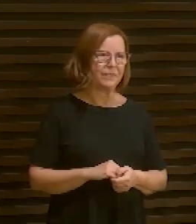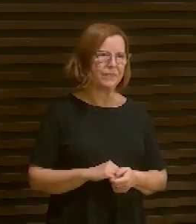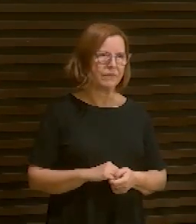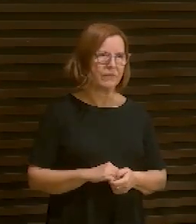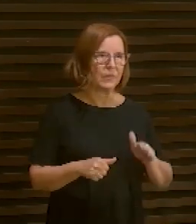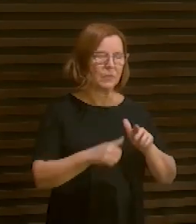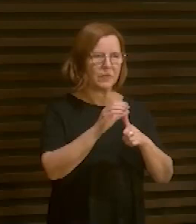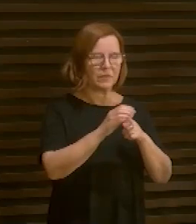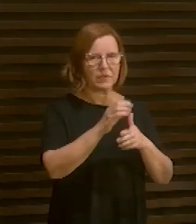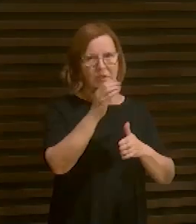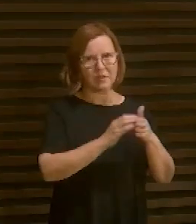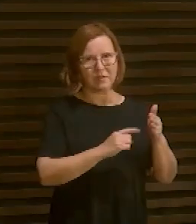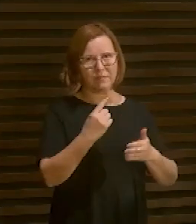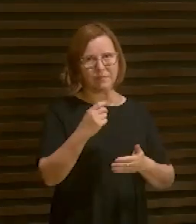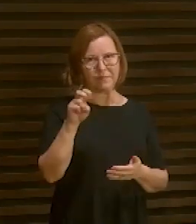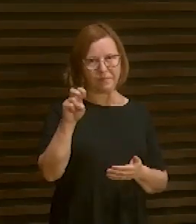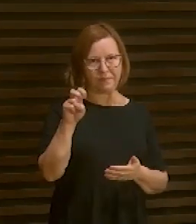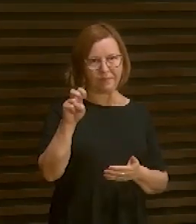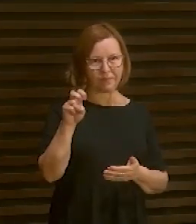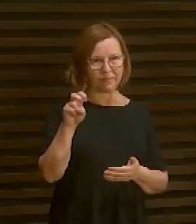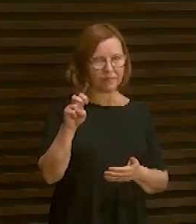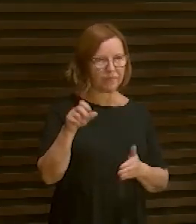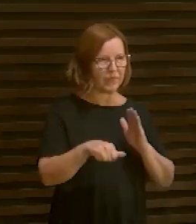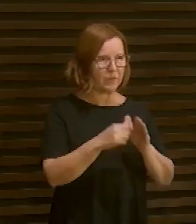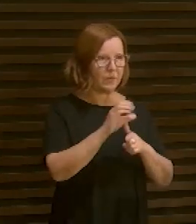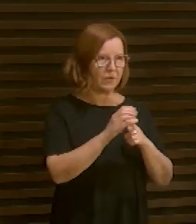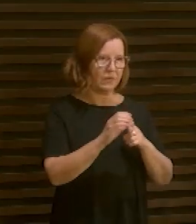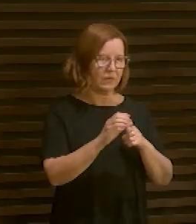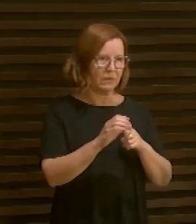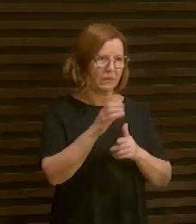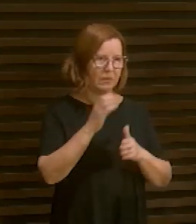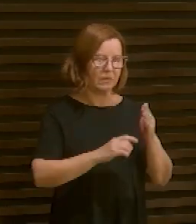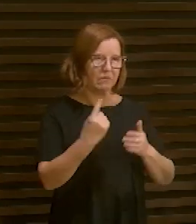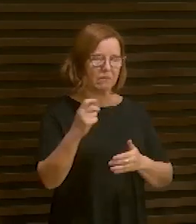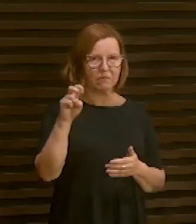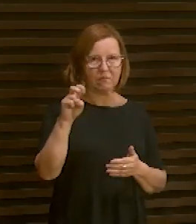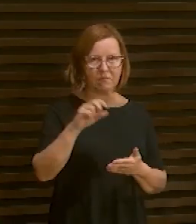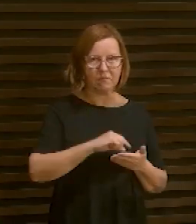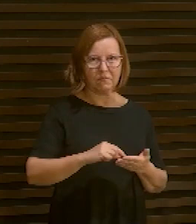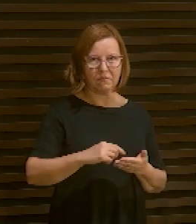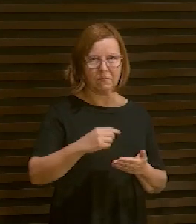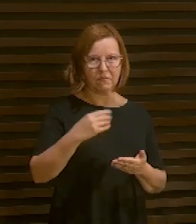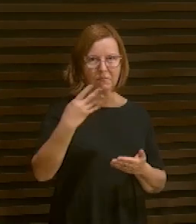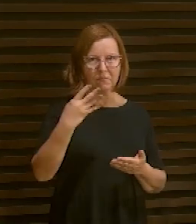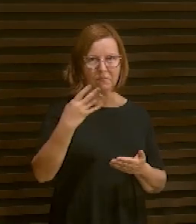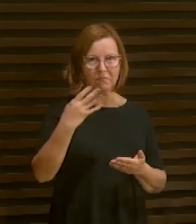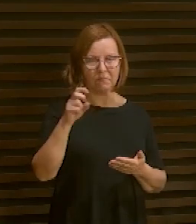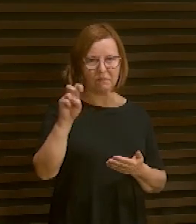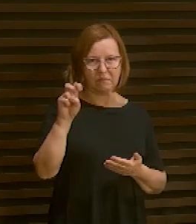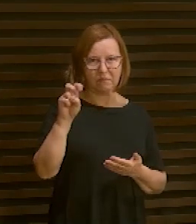1 Coríntios capítulo 15, 1 Coríntios capítulo 15, versículo 45,